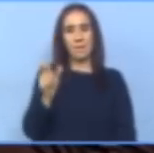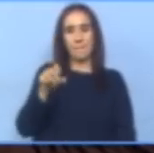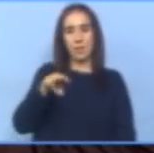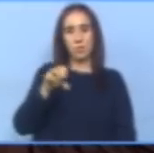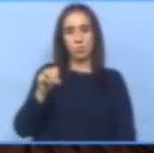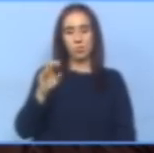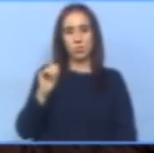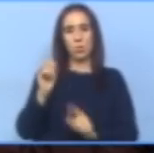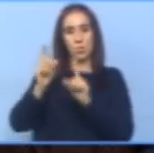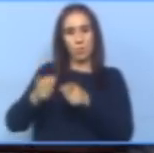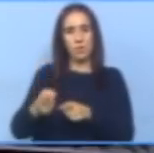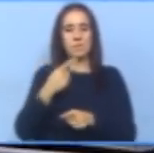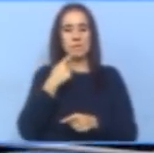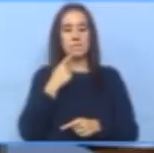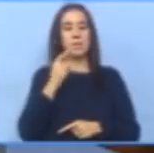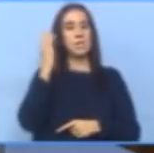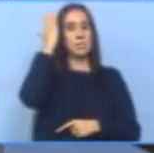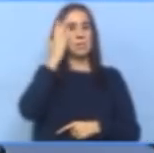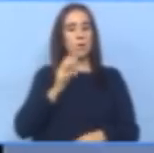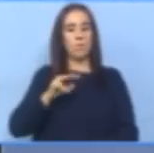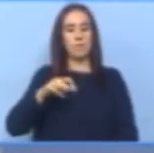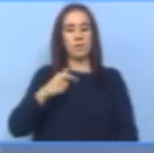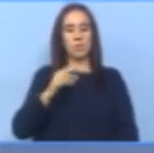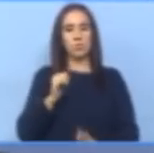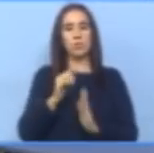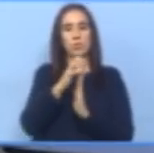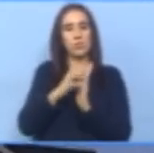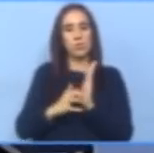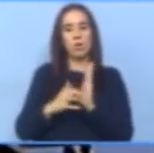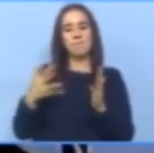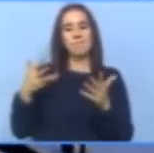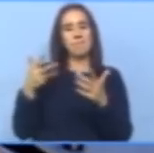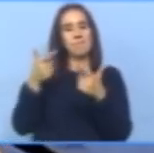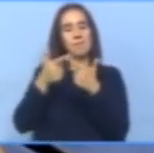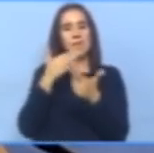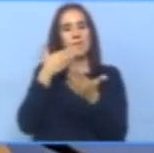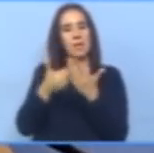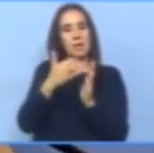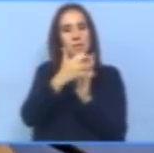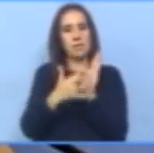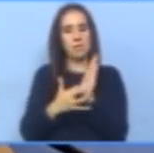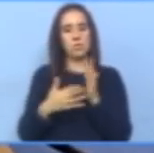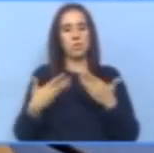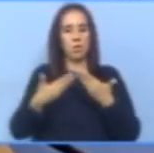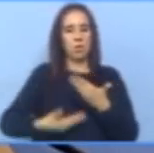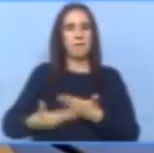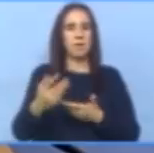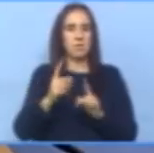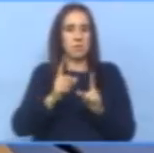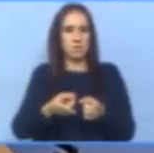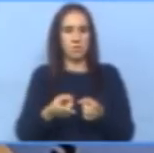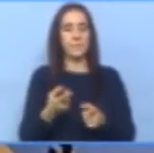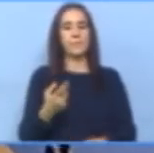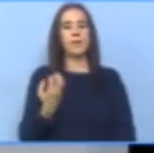um percurso com o Evangelho de São Mateus que nos conduz a esta plenitude que é o próprio texto. E agora vamos dar início.